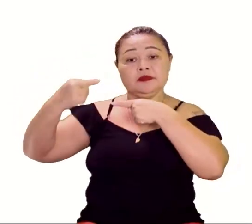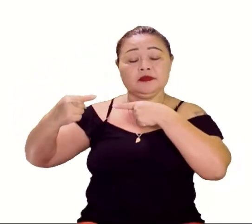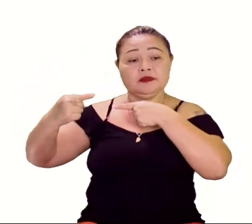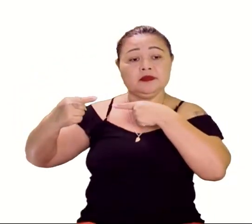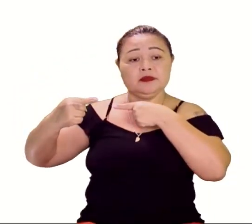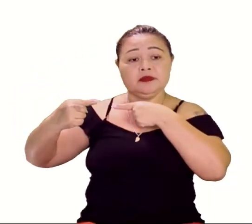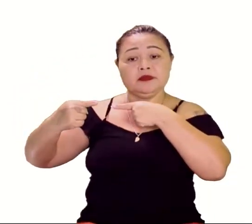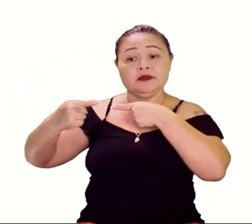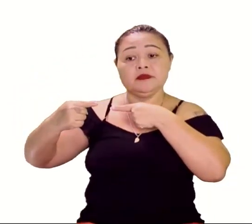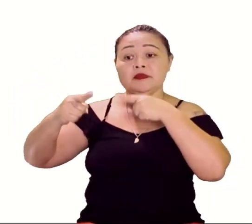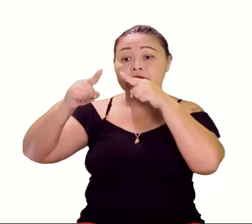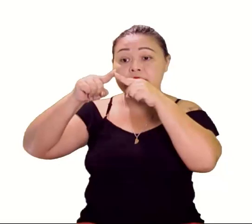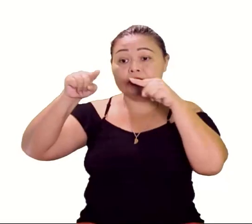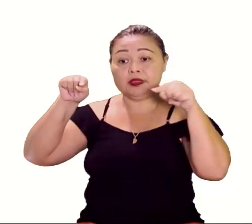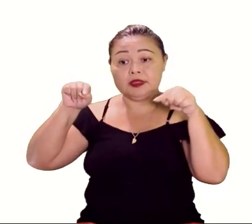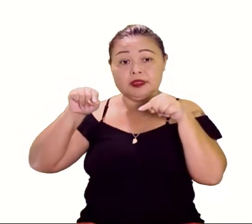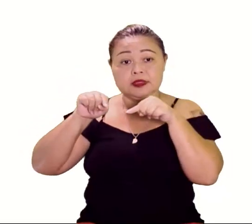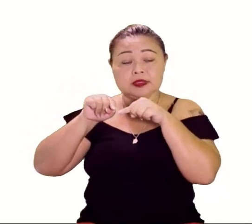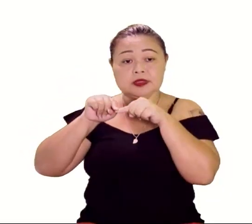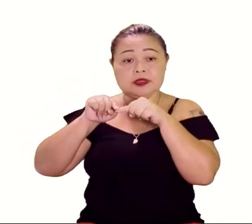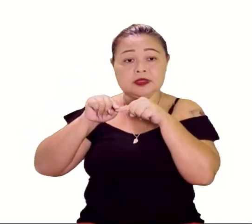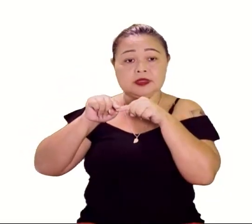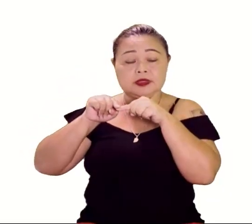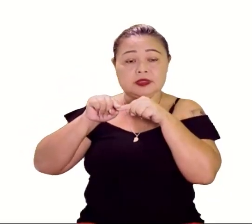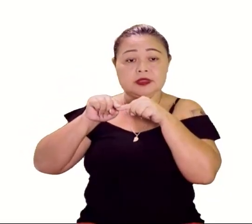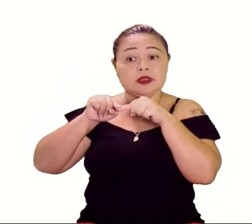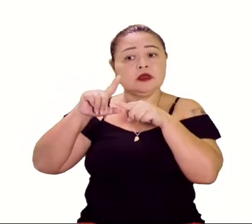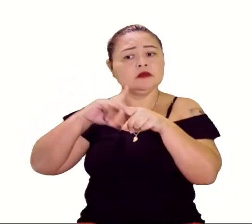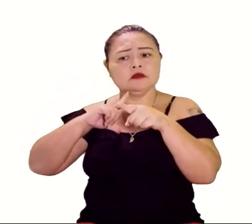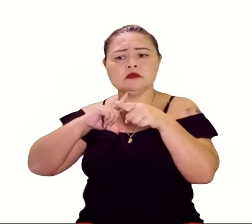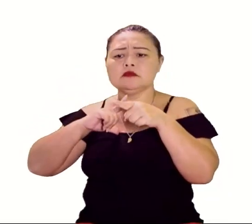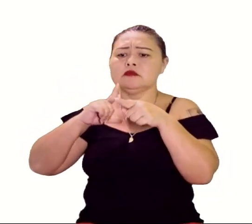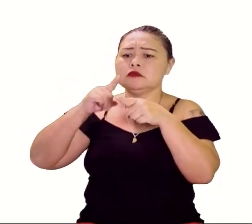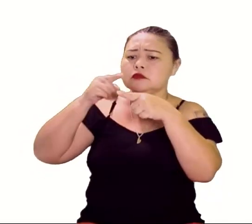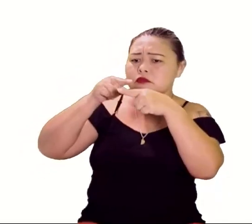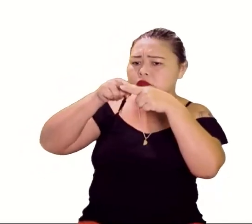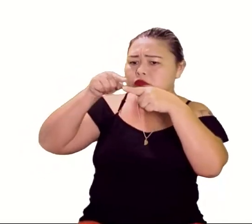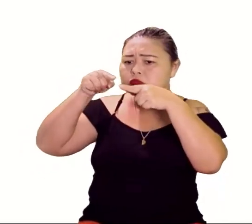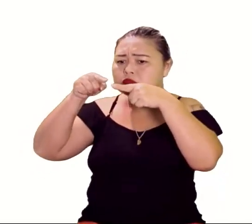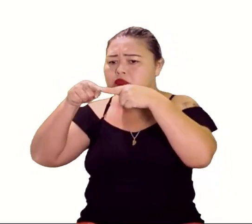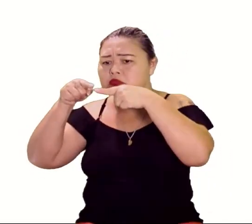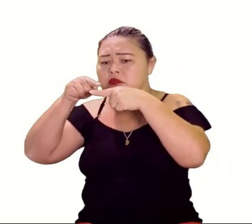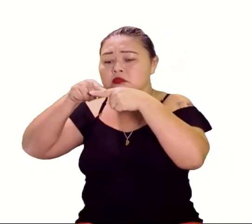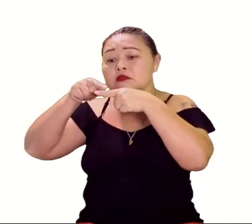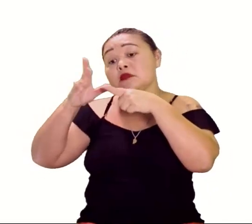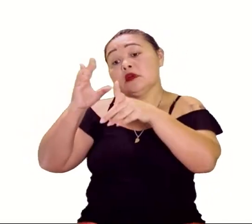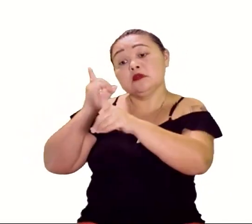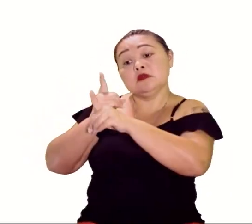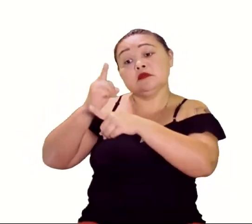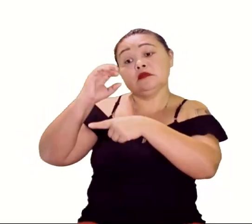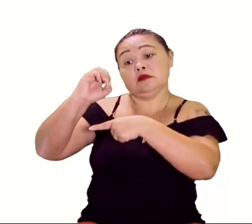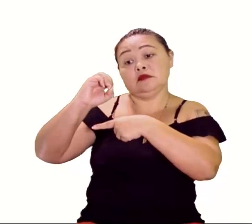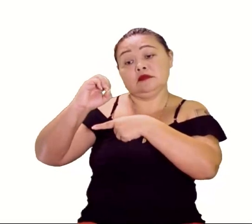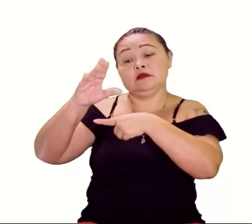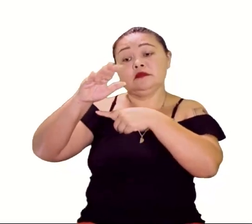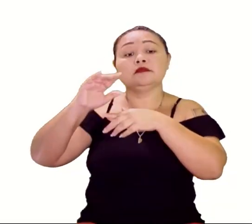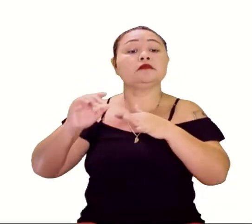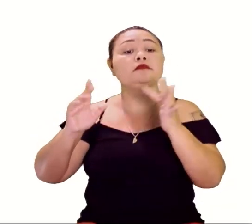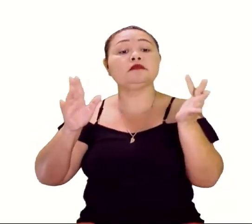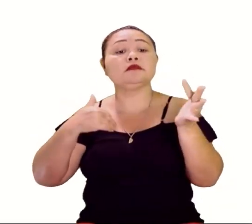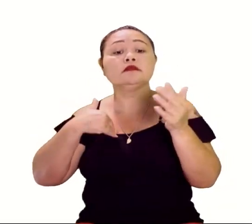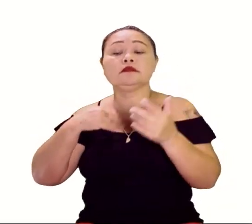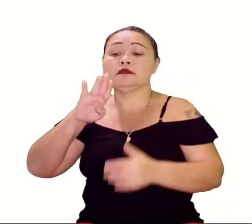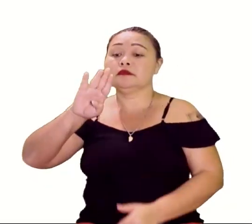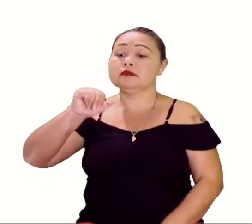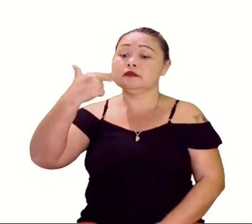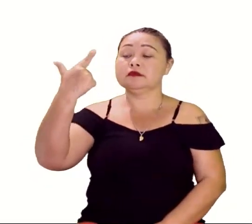pra gente ir no delta, né? E achar se vai tocar 2 vezes, uma vez e achar os zeros da função. Então vamos lá,